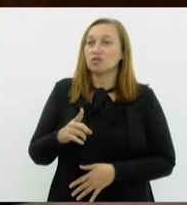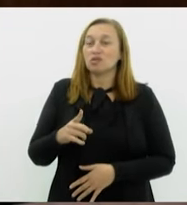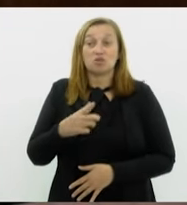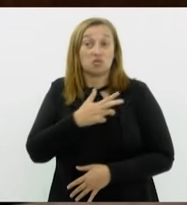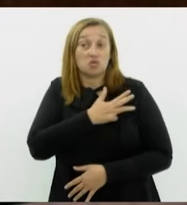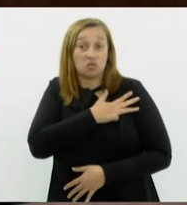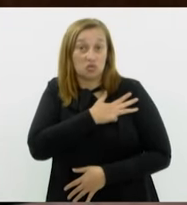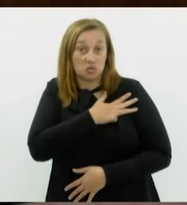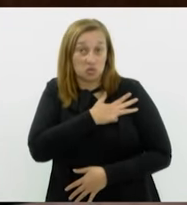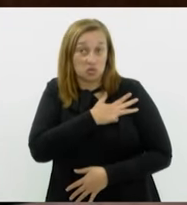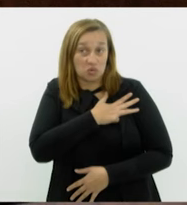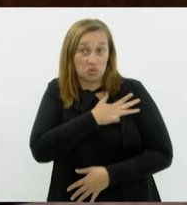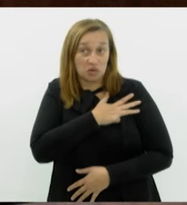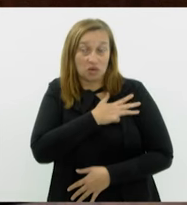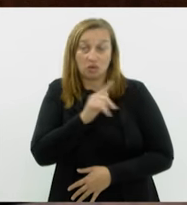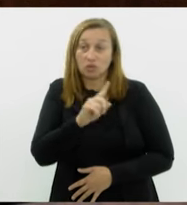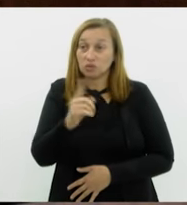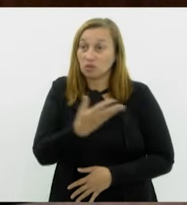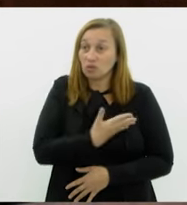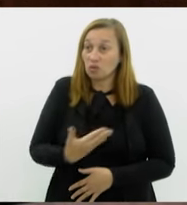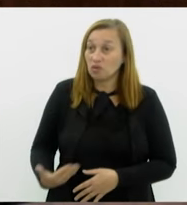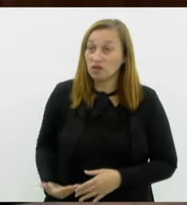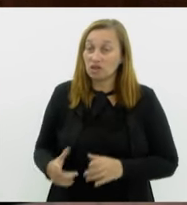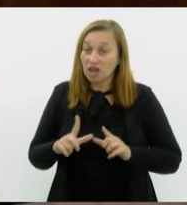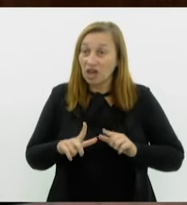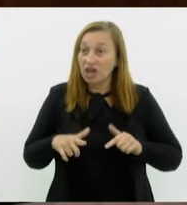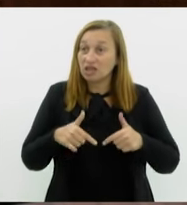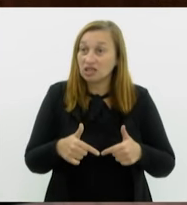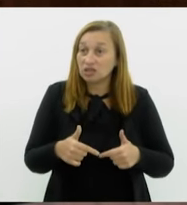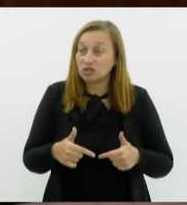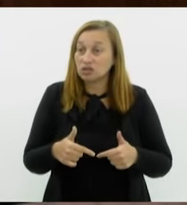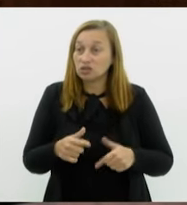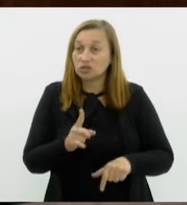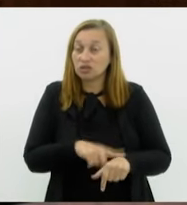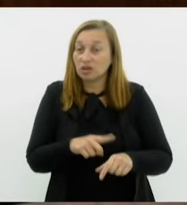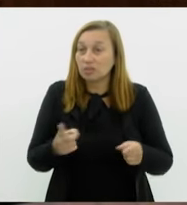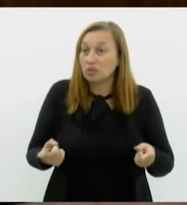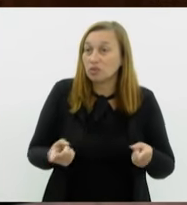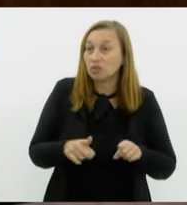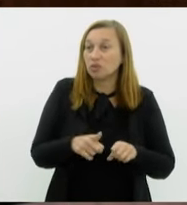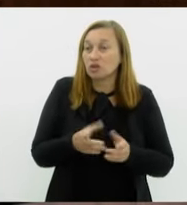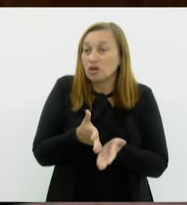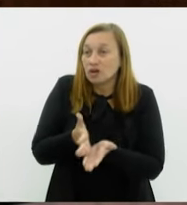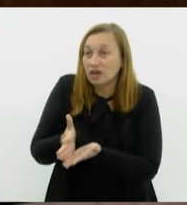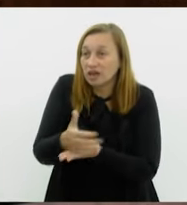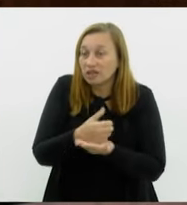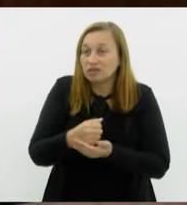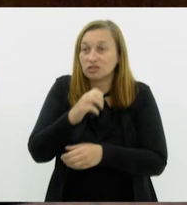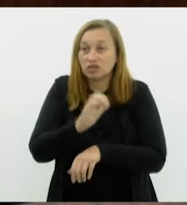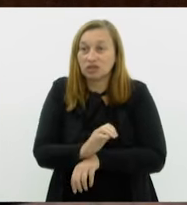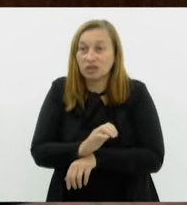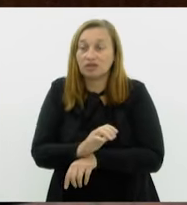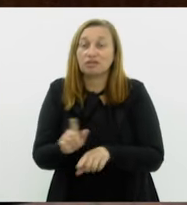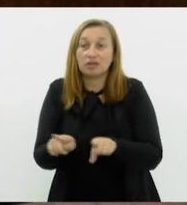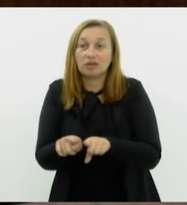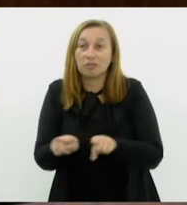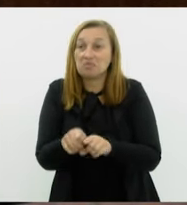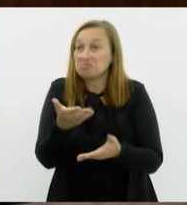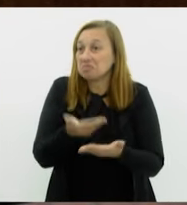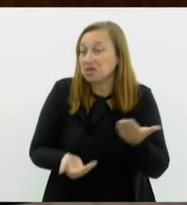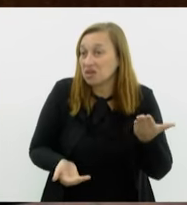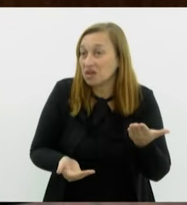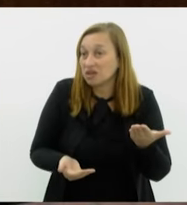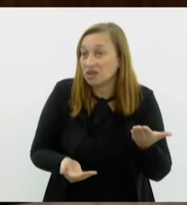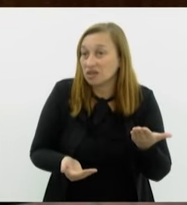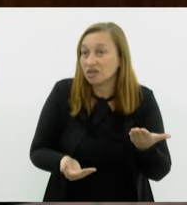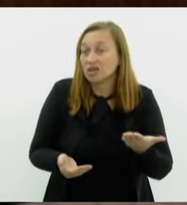uma iniciativa que, no curto e médio prazo, inevitavelmente fará a arrecadação do estado também cair.